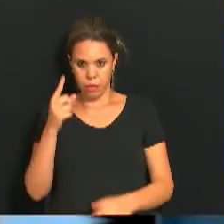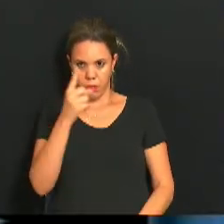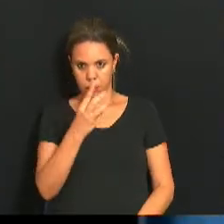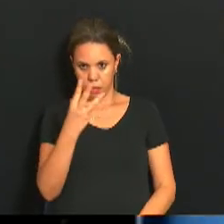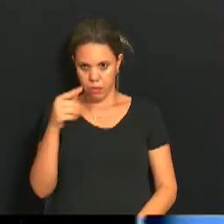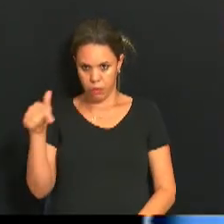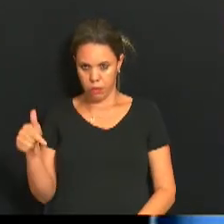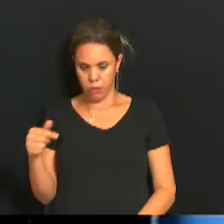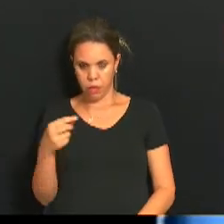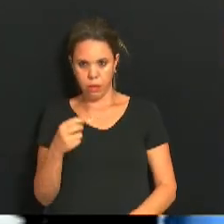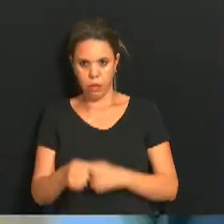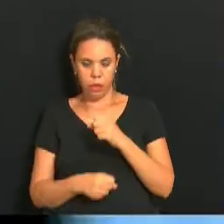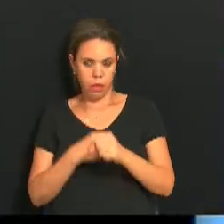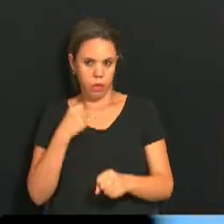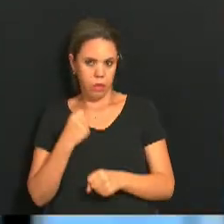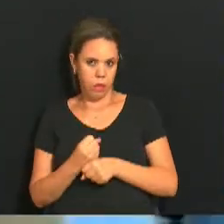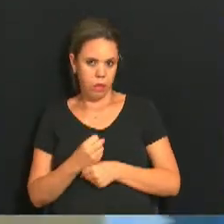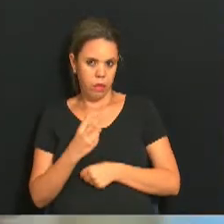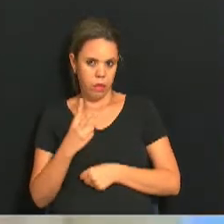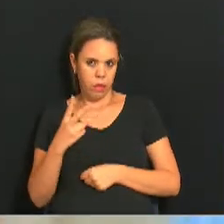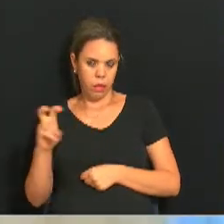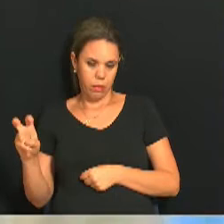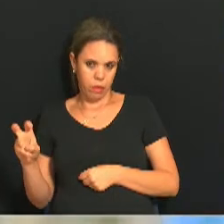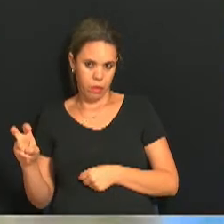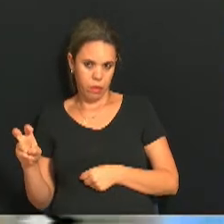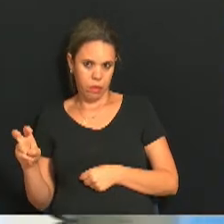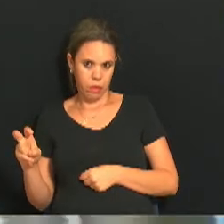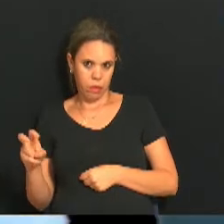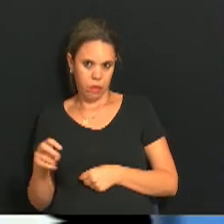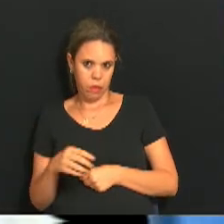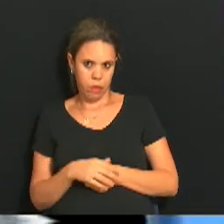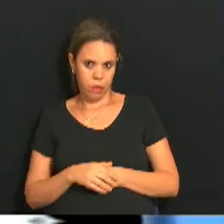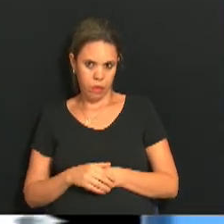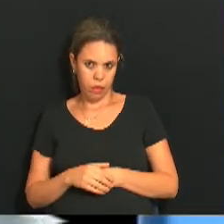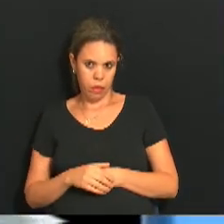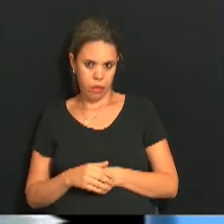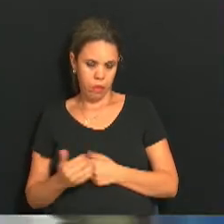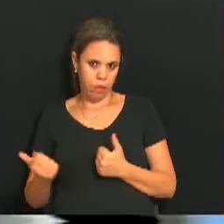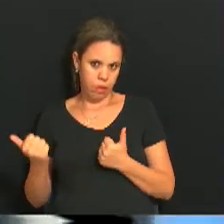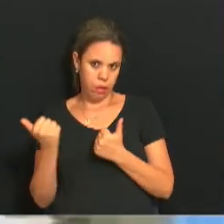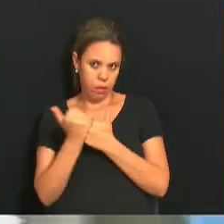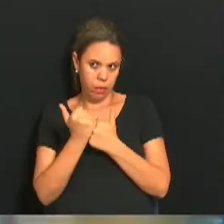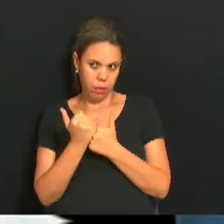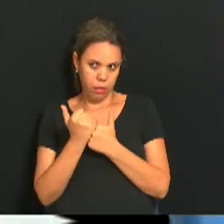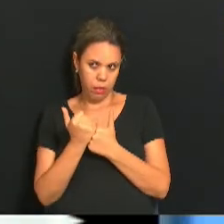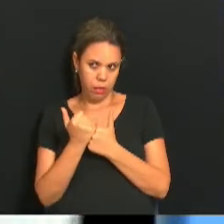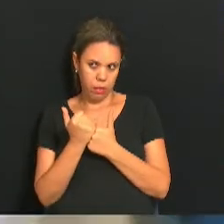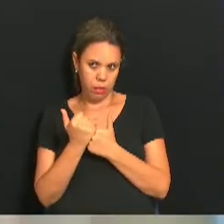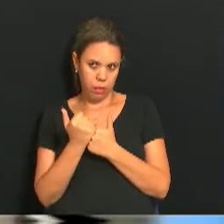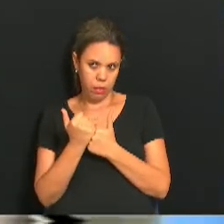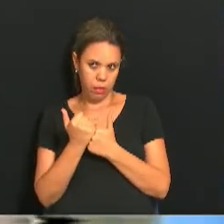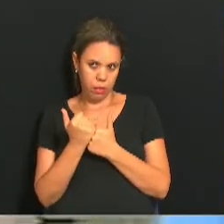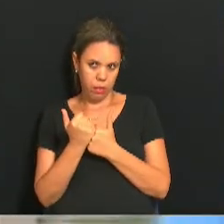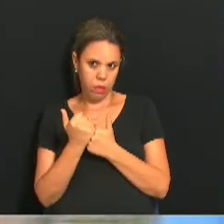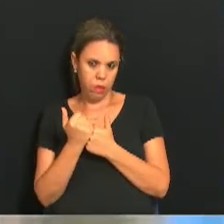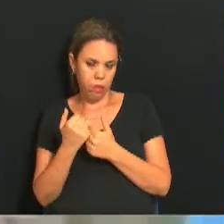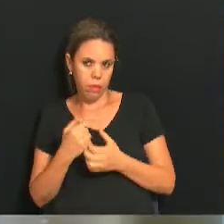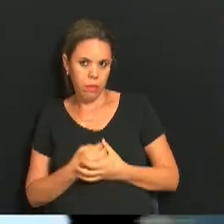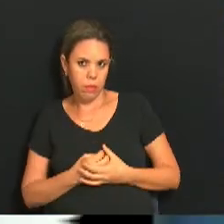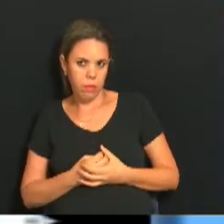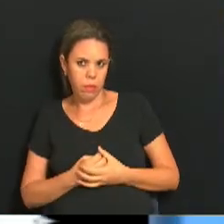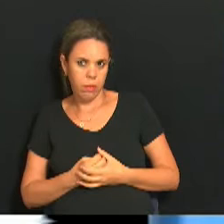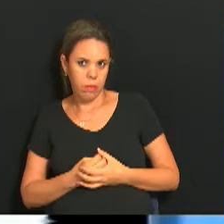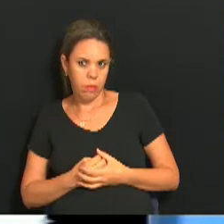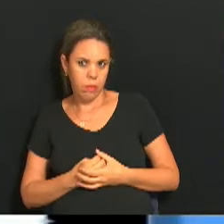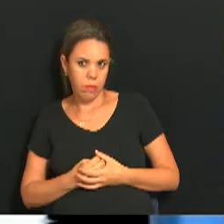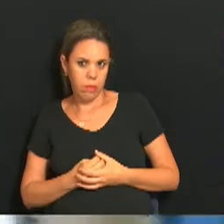137/2015 ratifica 040 e apenas substitui a a Vitória dessa